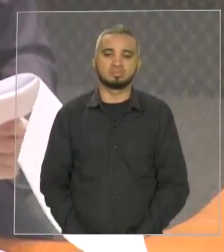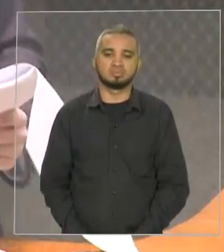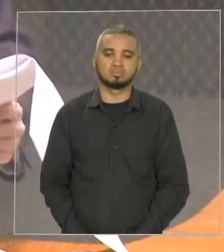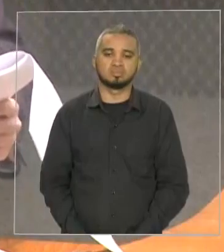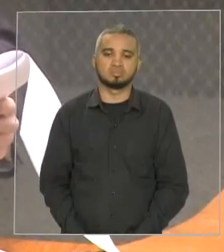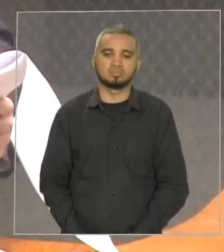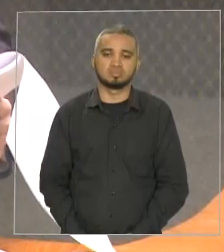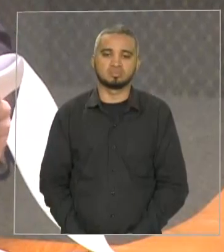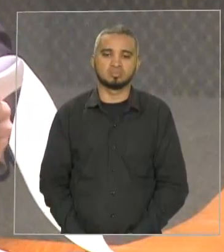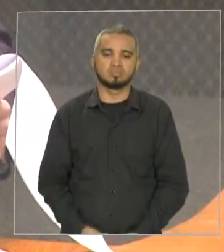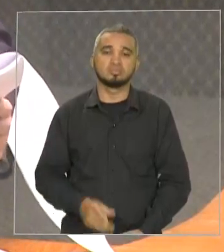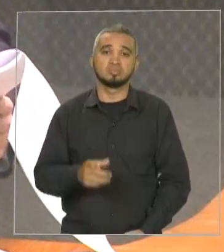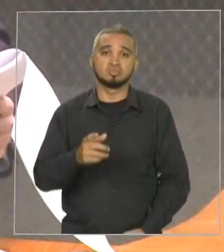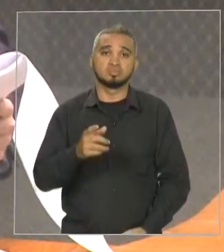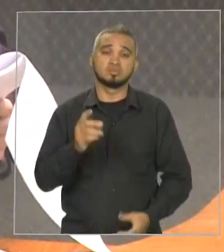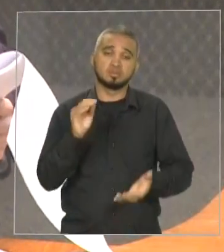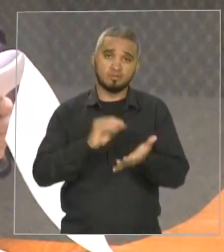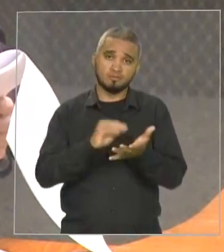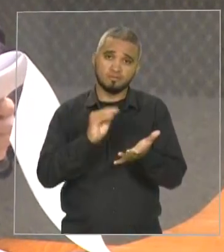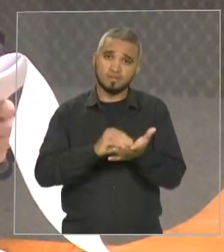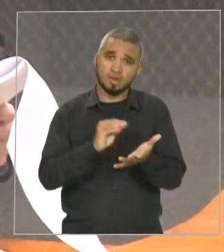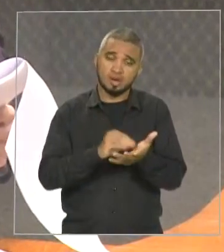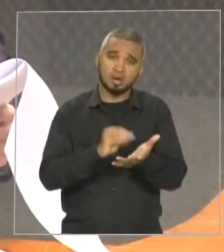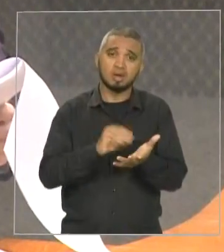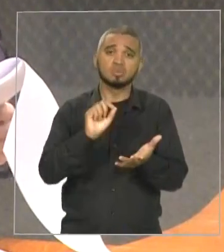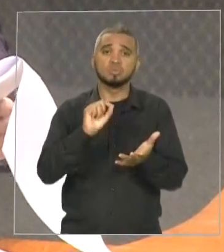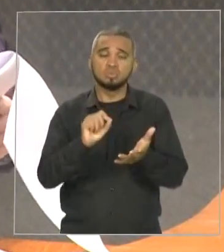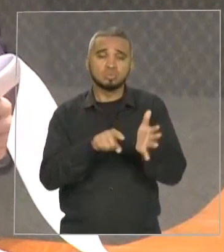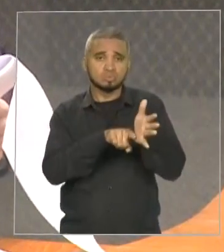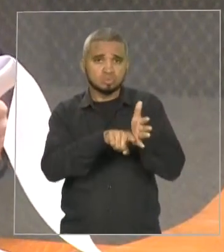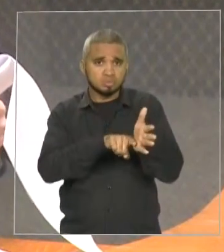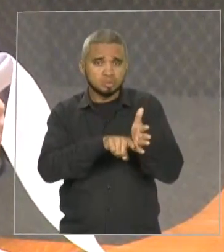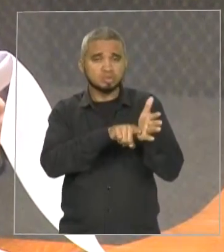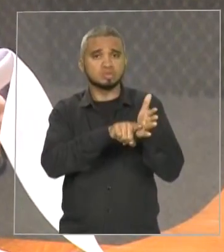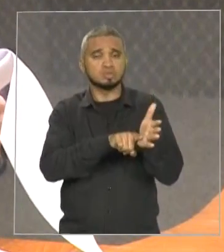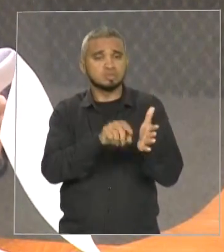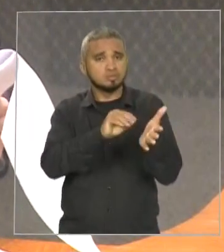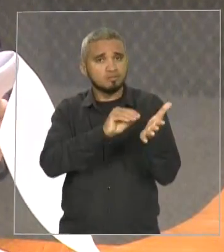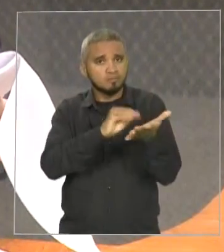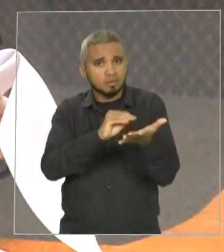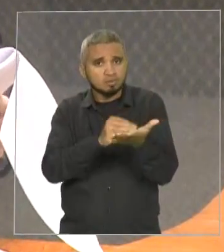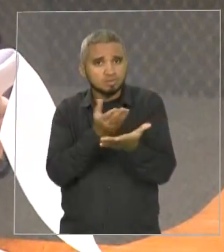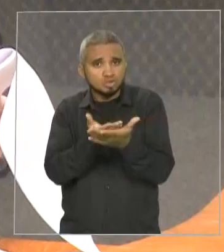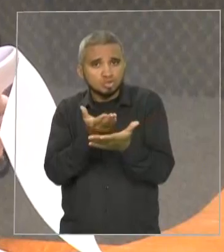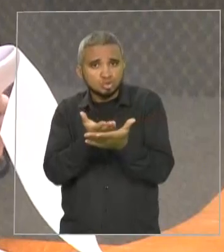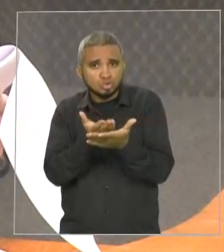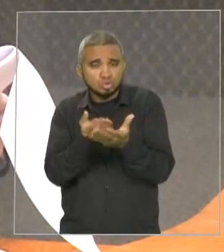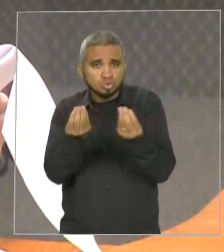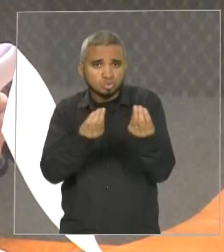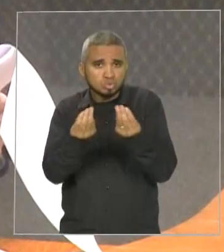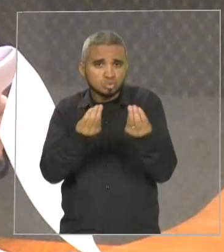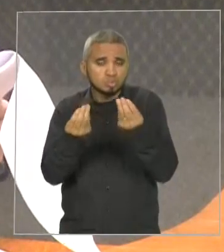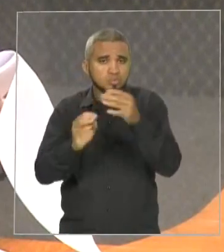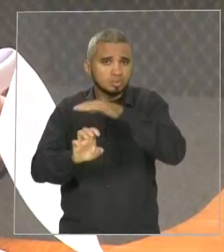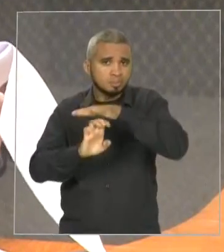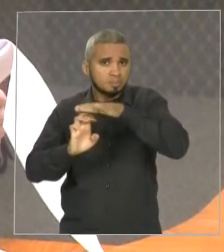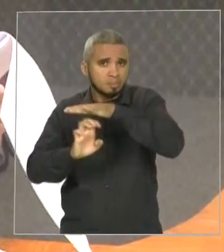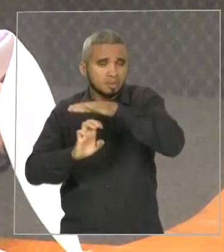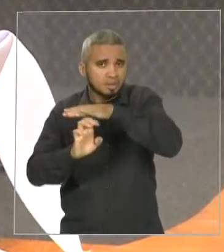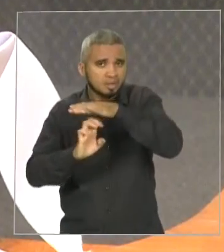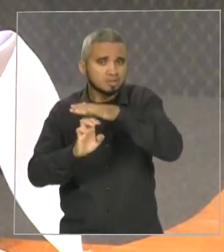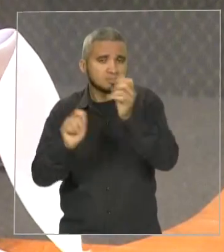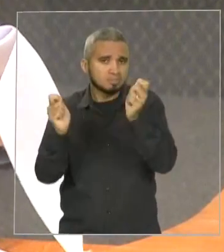a completa ausência de estudos preliminares e dados concretos com indicadores de rede estadual de saúde impedem uma proposta coerente